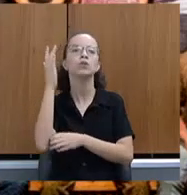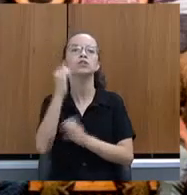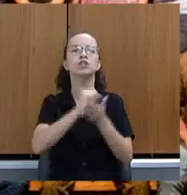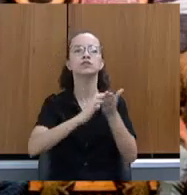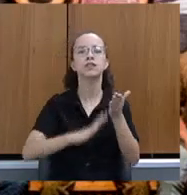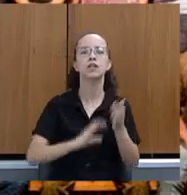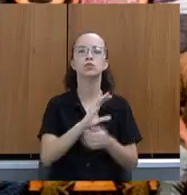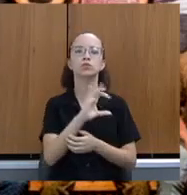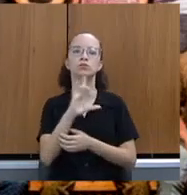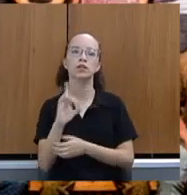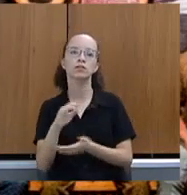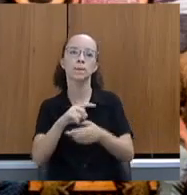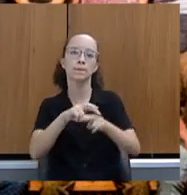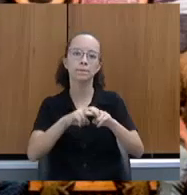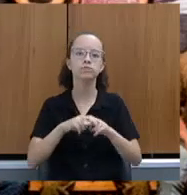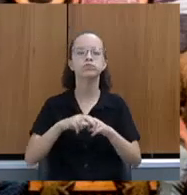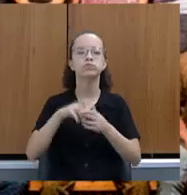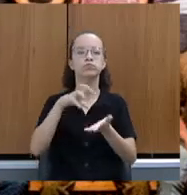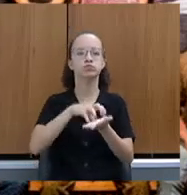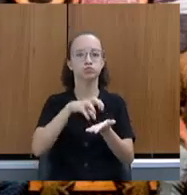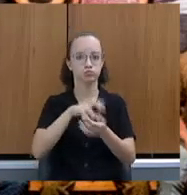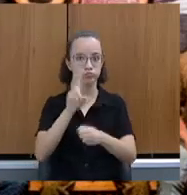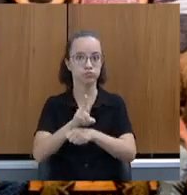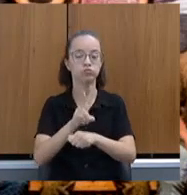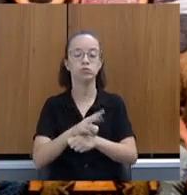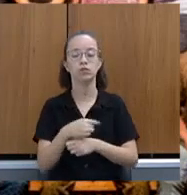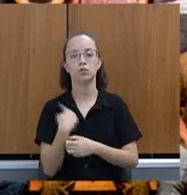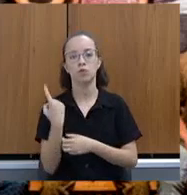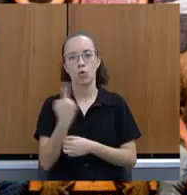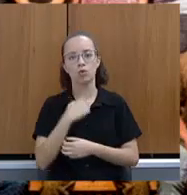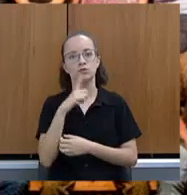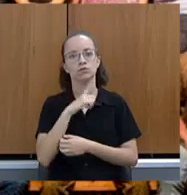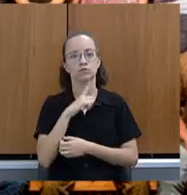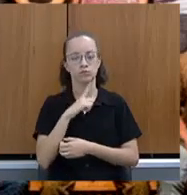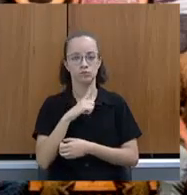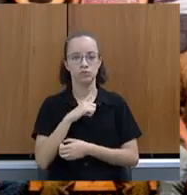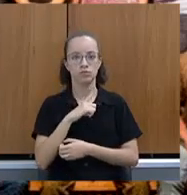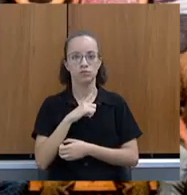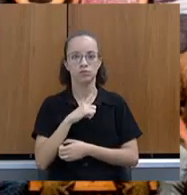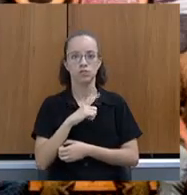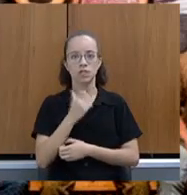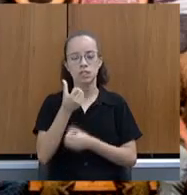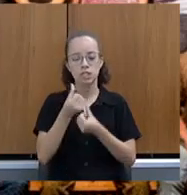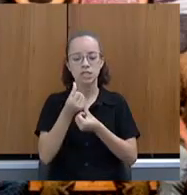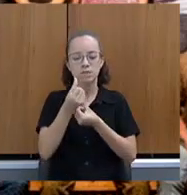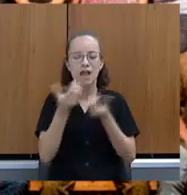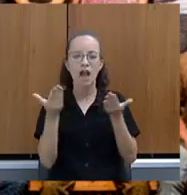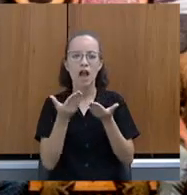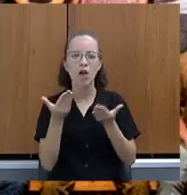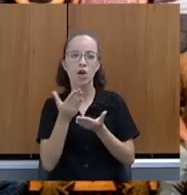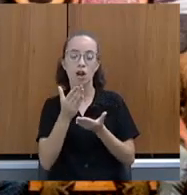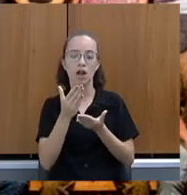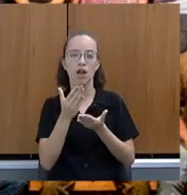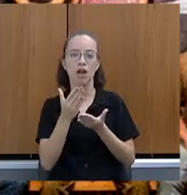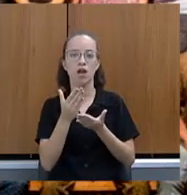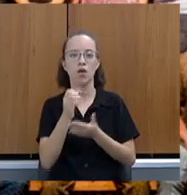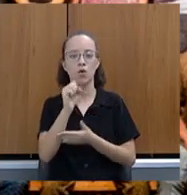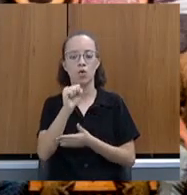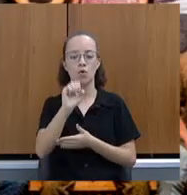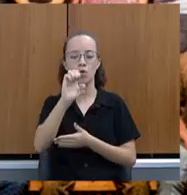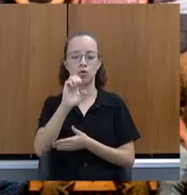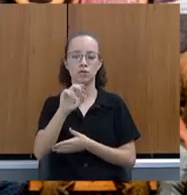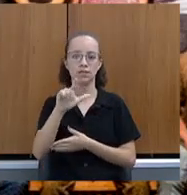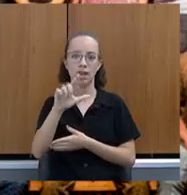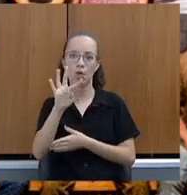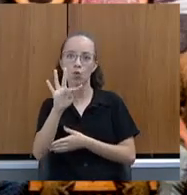pelo Superintendência e nós tivemos nesse nesse semestre a Security andou mais ou menos 18